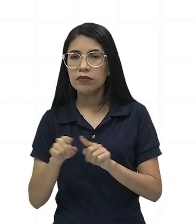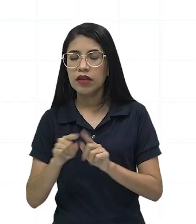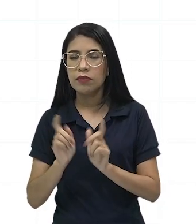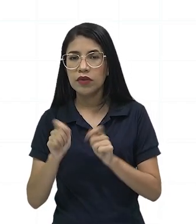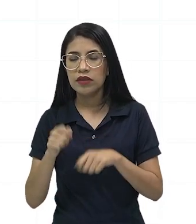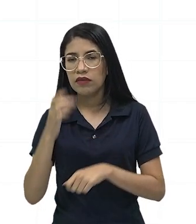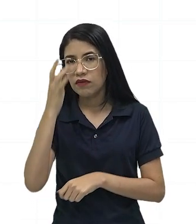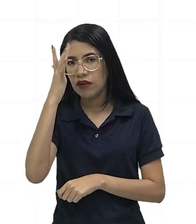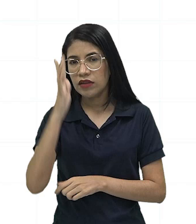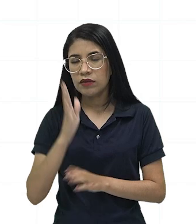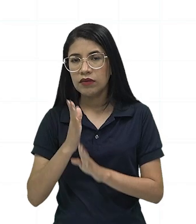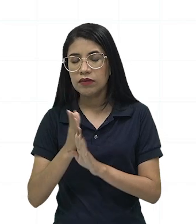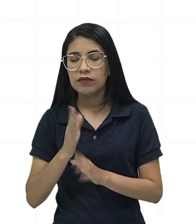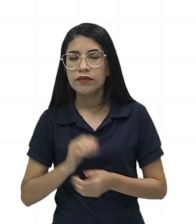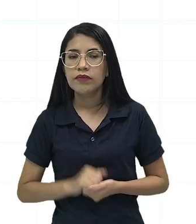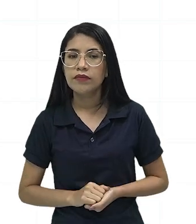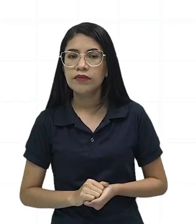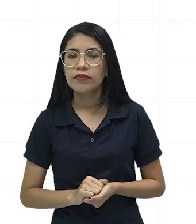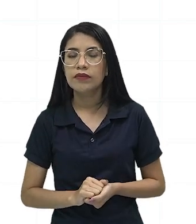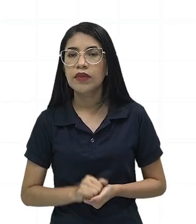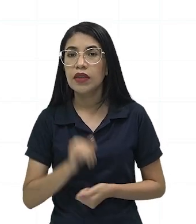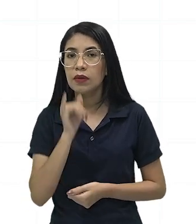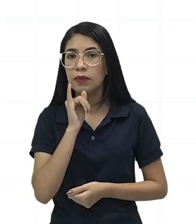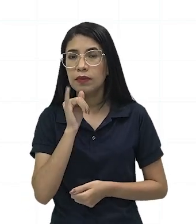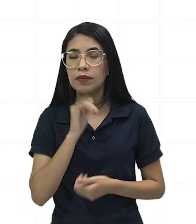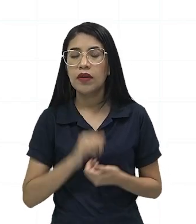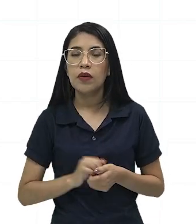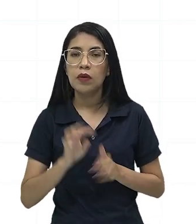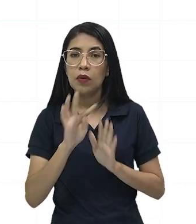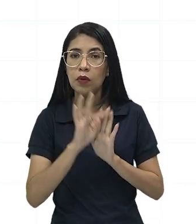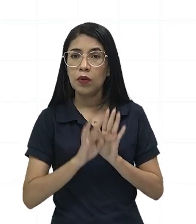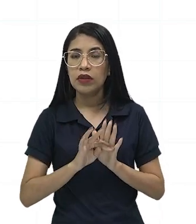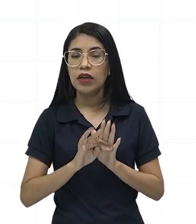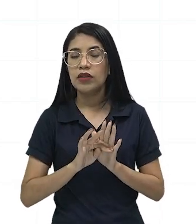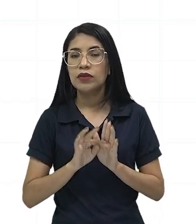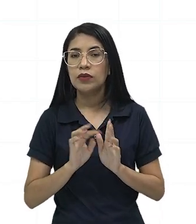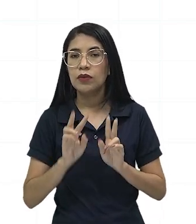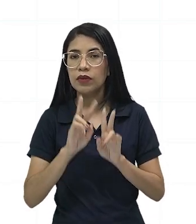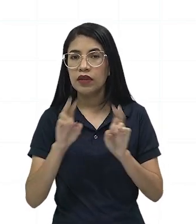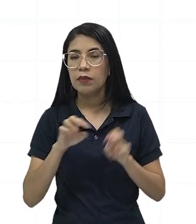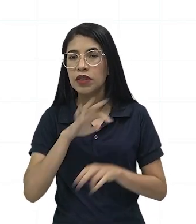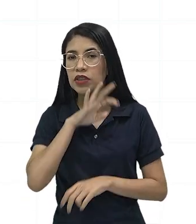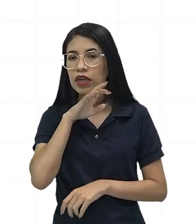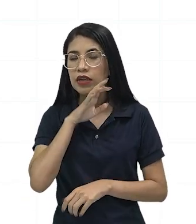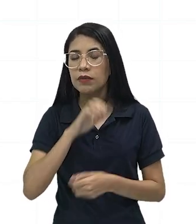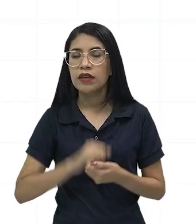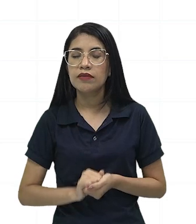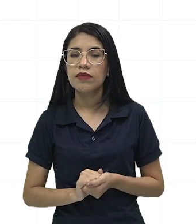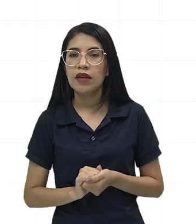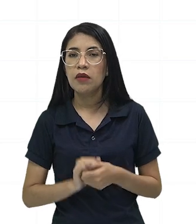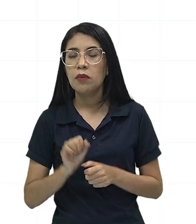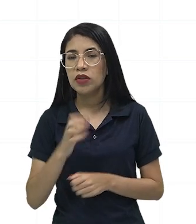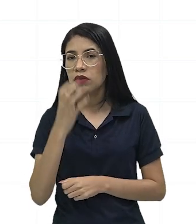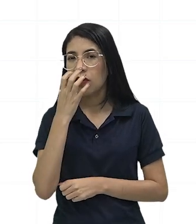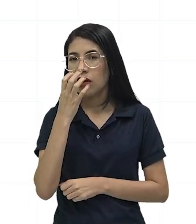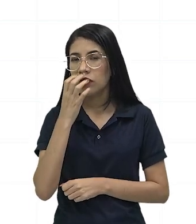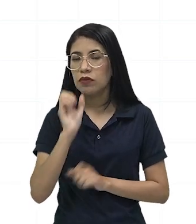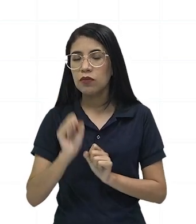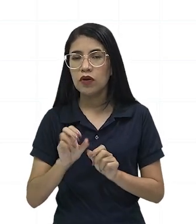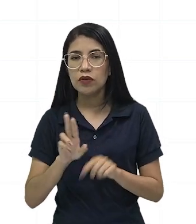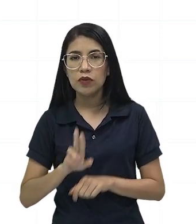tá? Um nosso exemplo, em um texto sobre animais, após mencionar o cachorro, é possível utilizar a